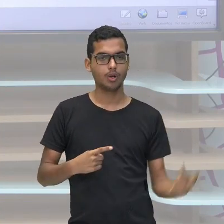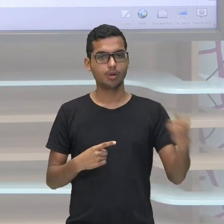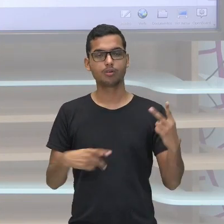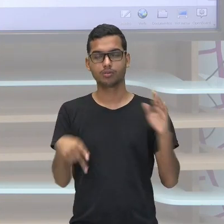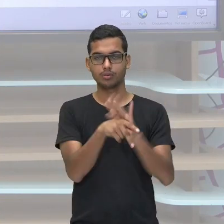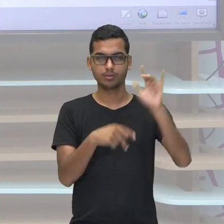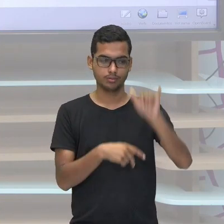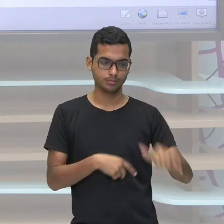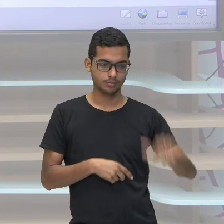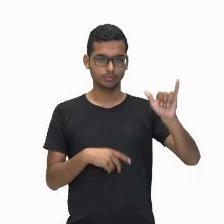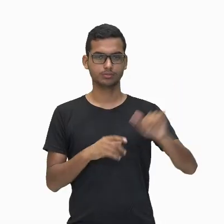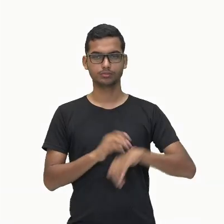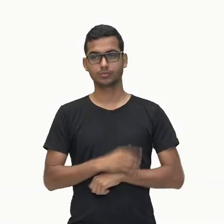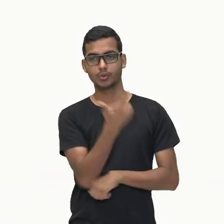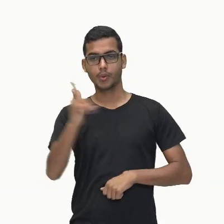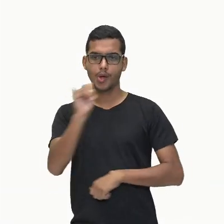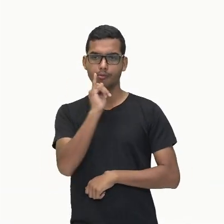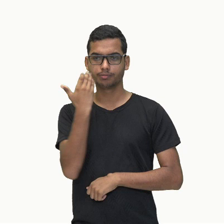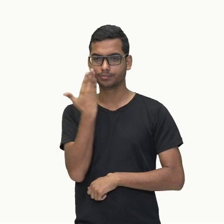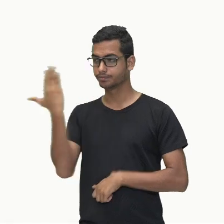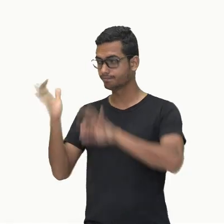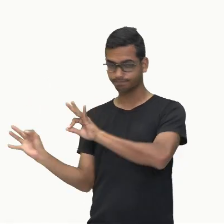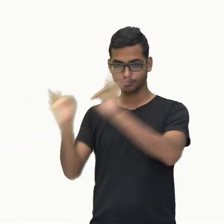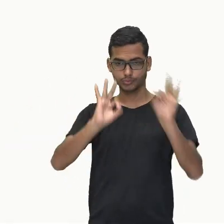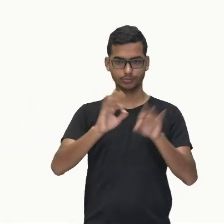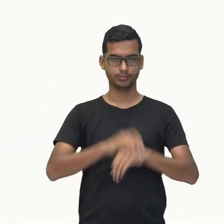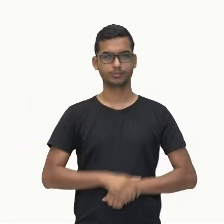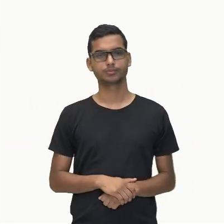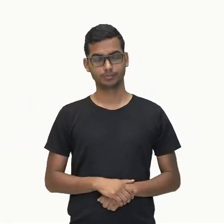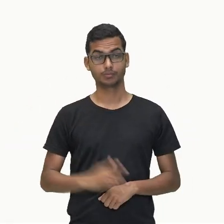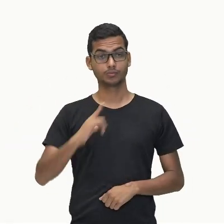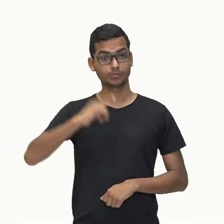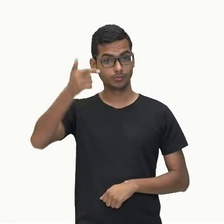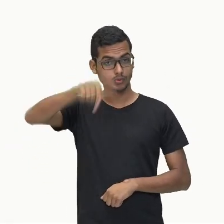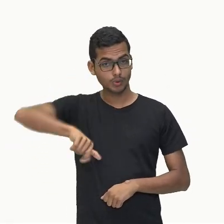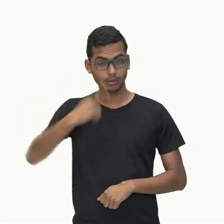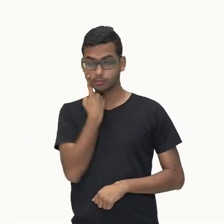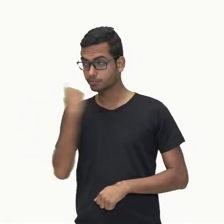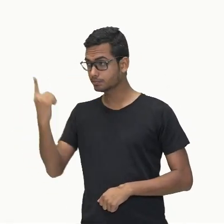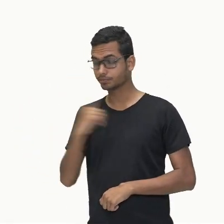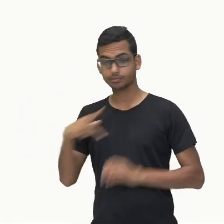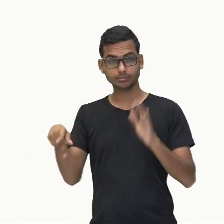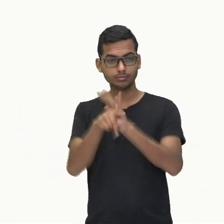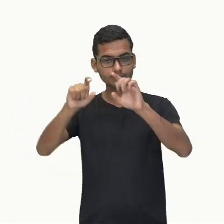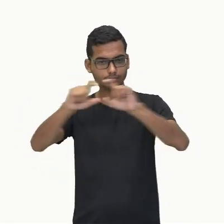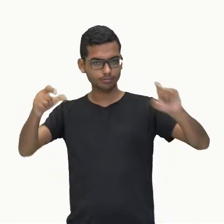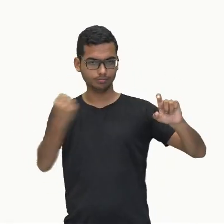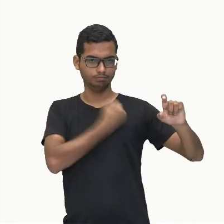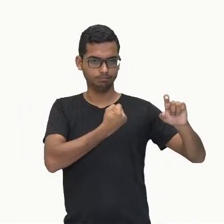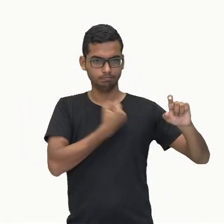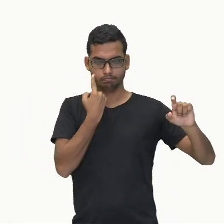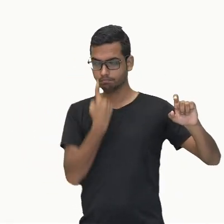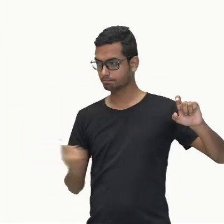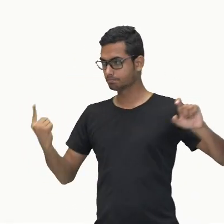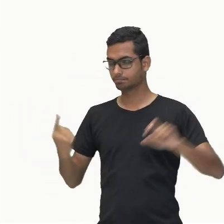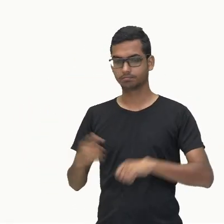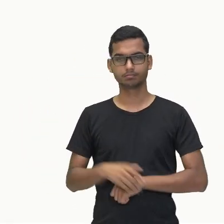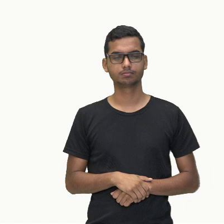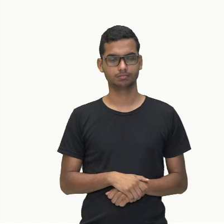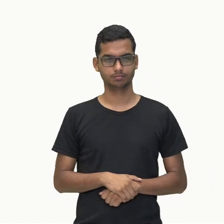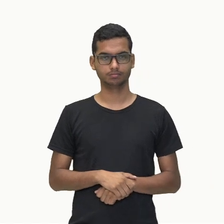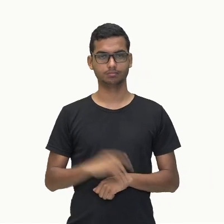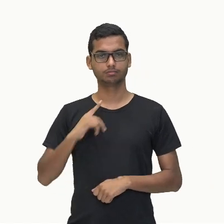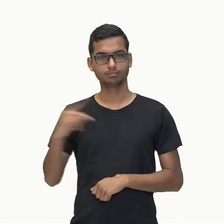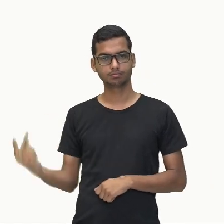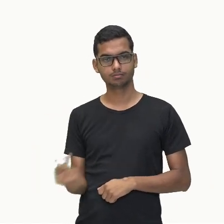Vamos ver aqui comigo outro exemplo. Então, temos aqui novamente as relações, o conjunto A, com os